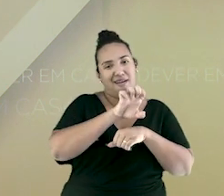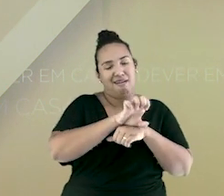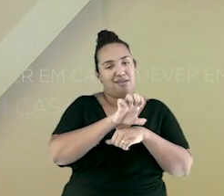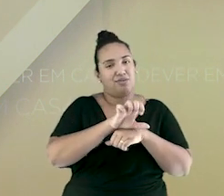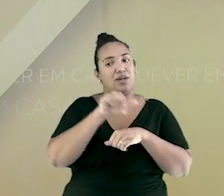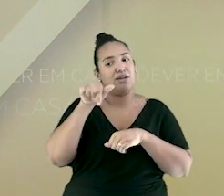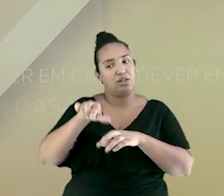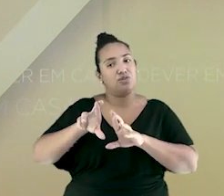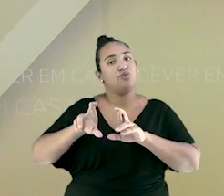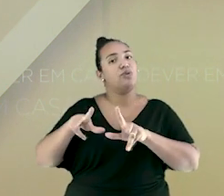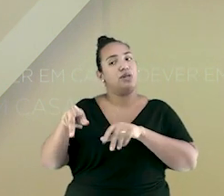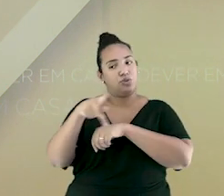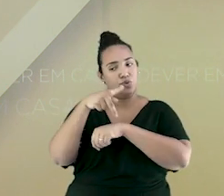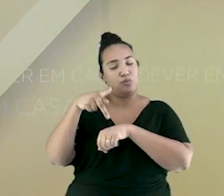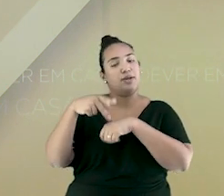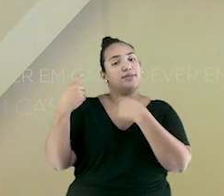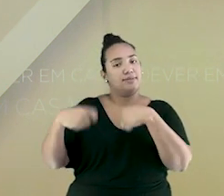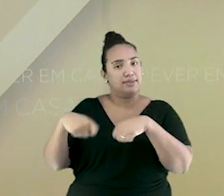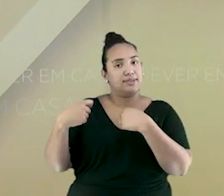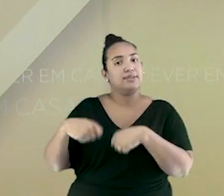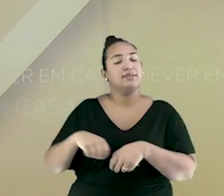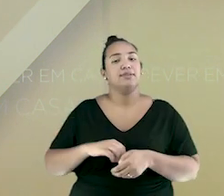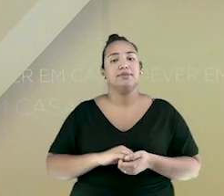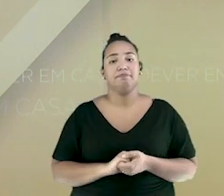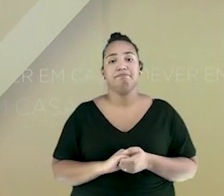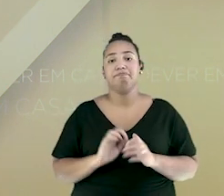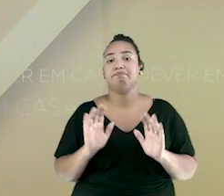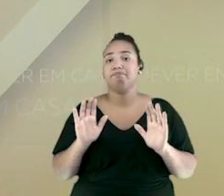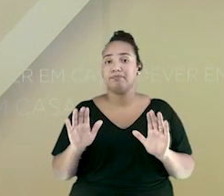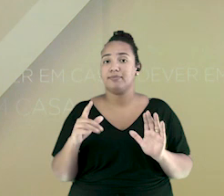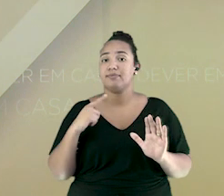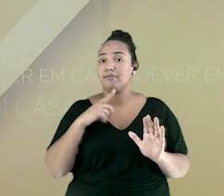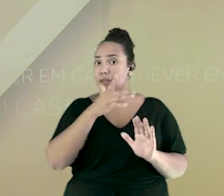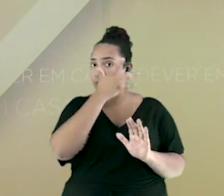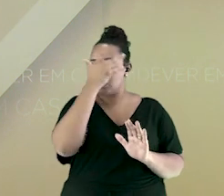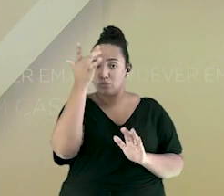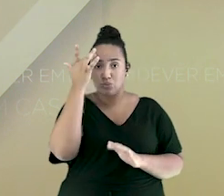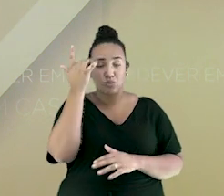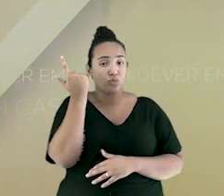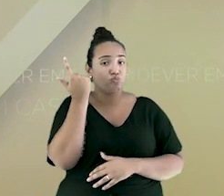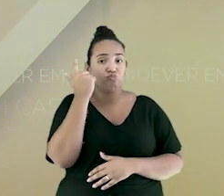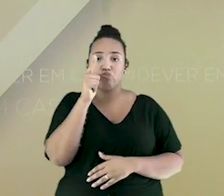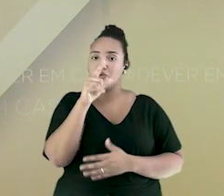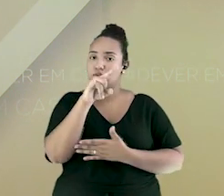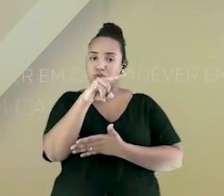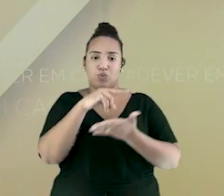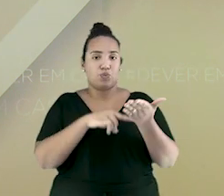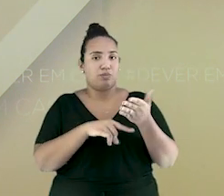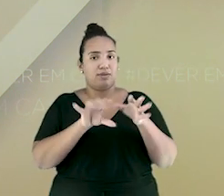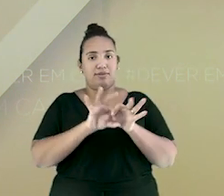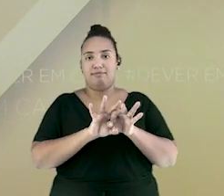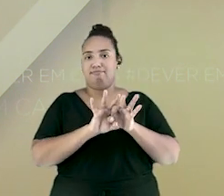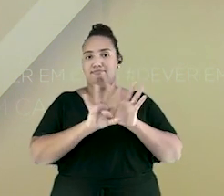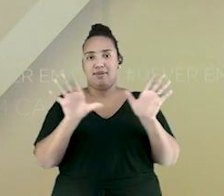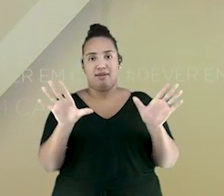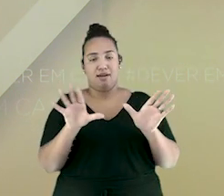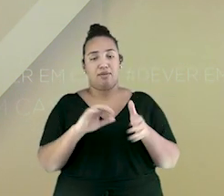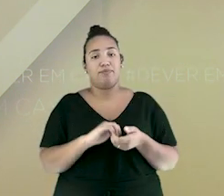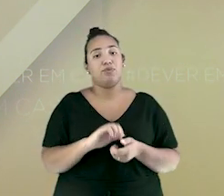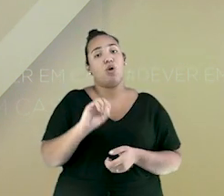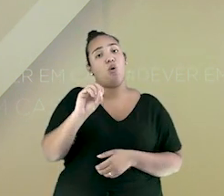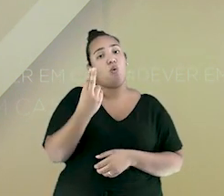nossa entrada, caso o país exija. Porém, muitas pessoas não conseguem